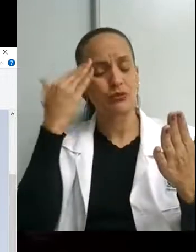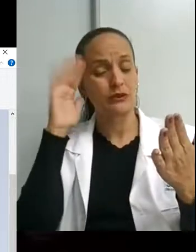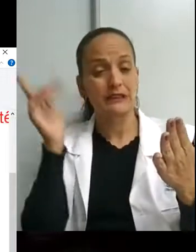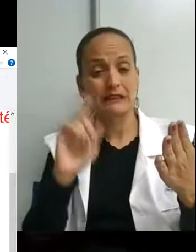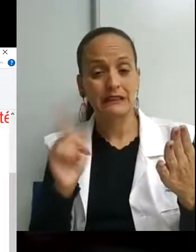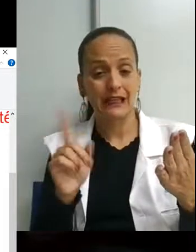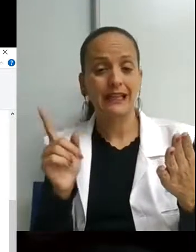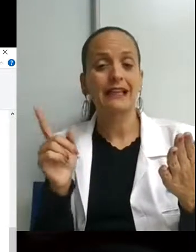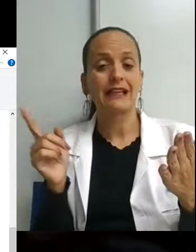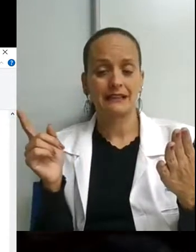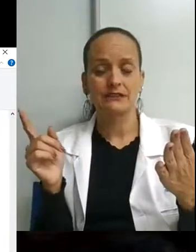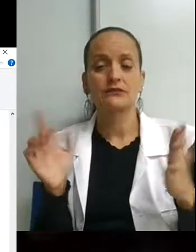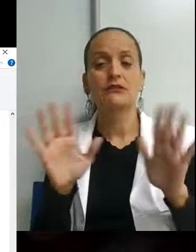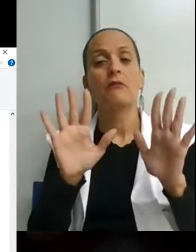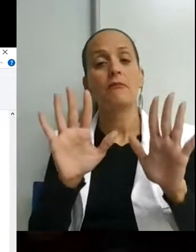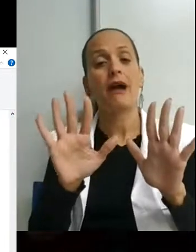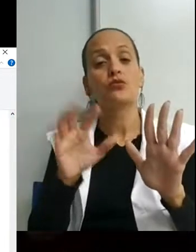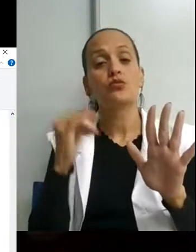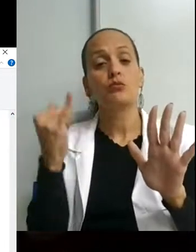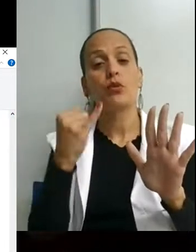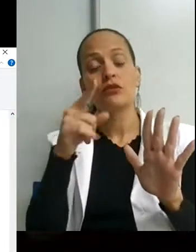si, a gente conseguiu, vamos dizer assim,